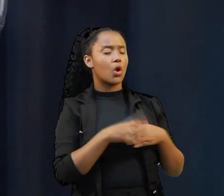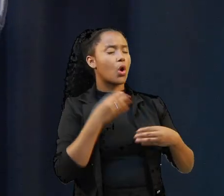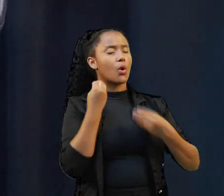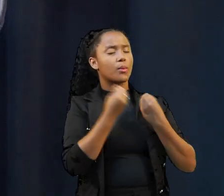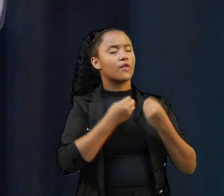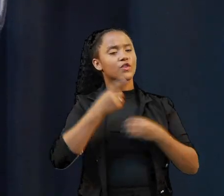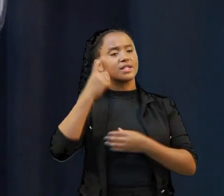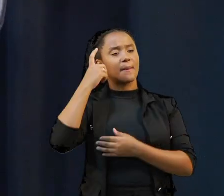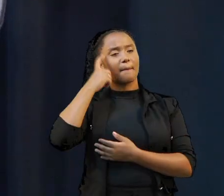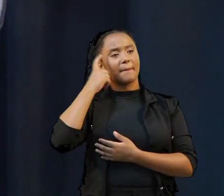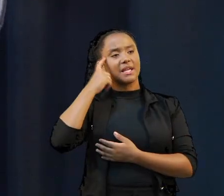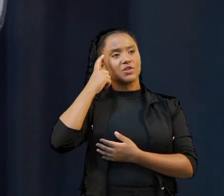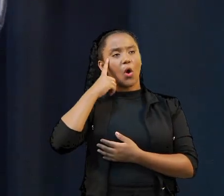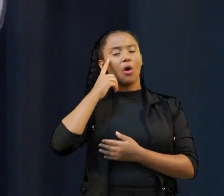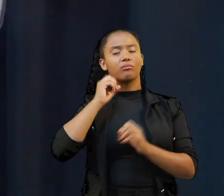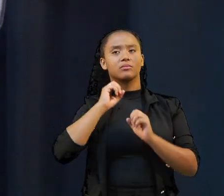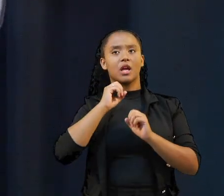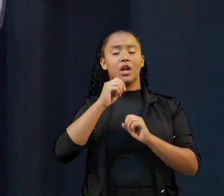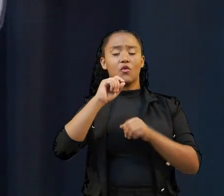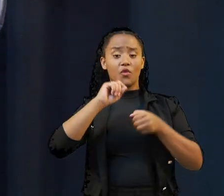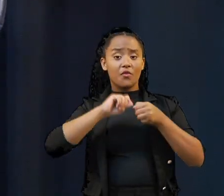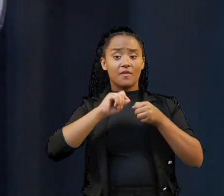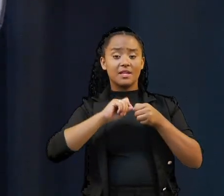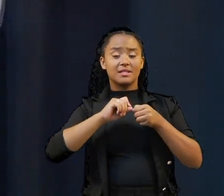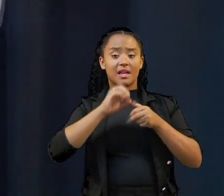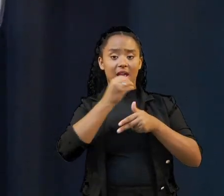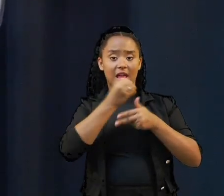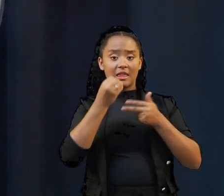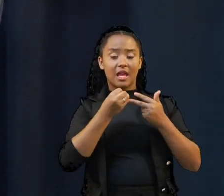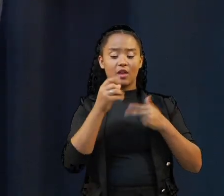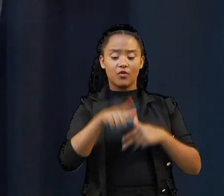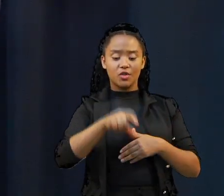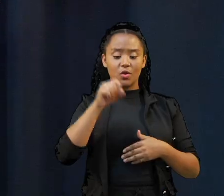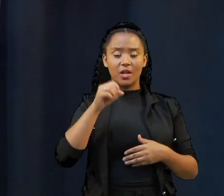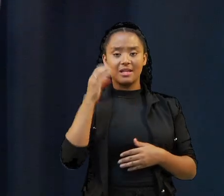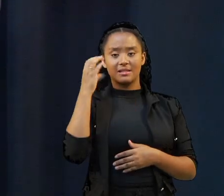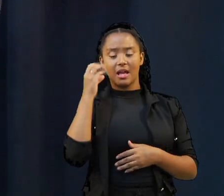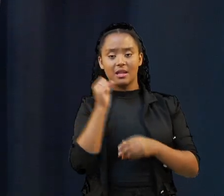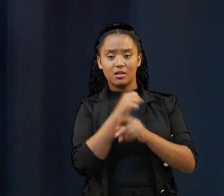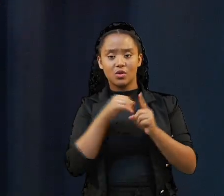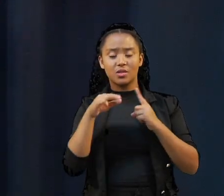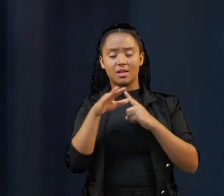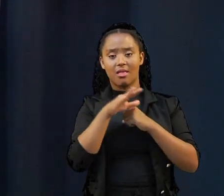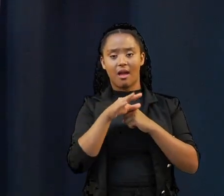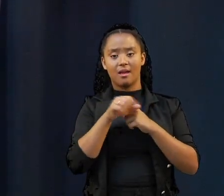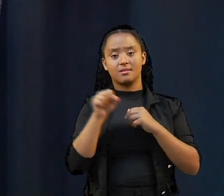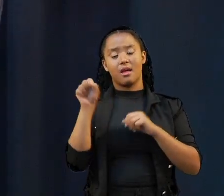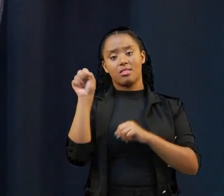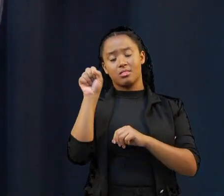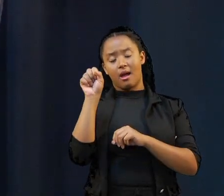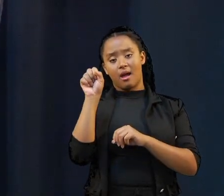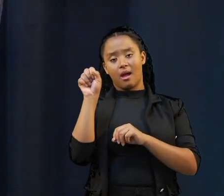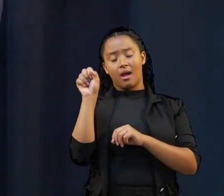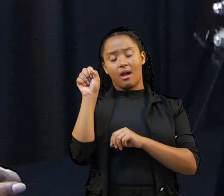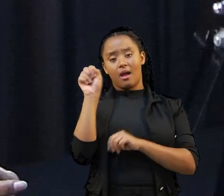pensou assim, bom, eu vou fazer Enem e vou cursar Ciências Sociais pela Universidade Federal?